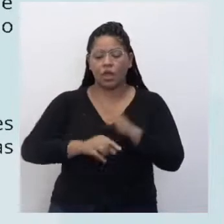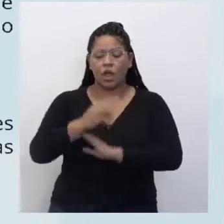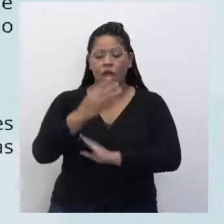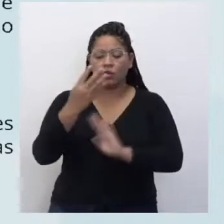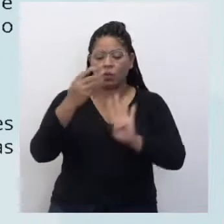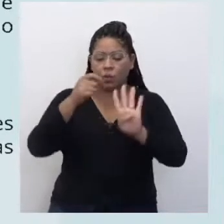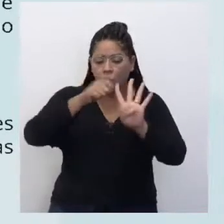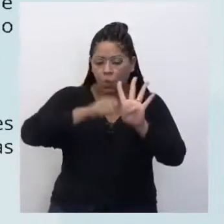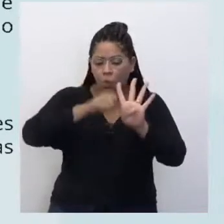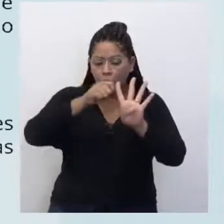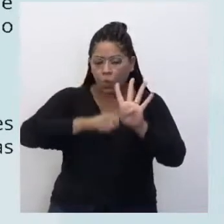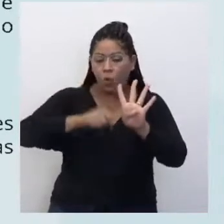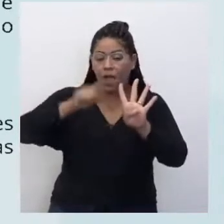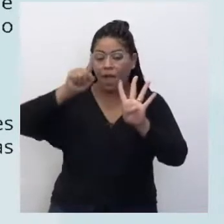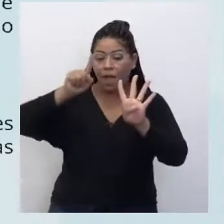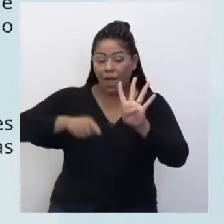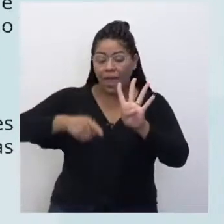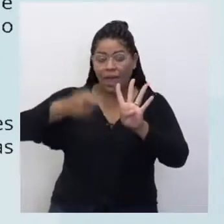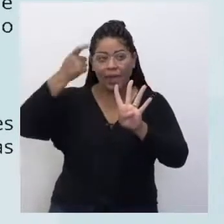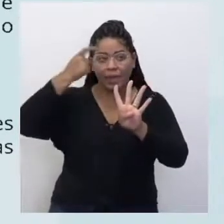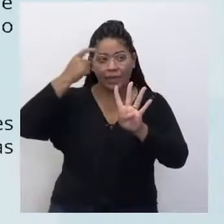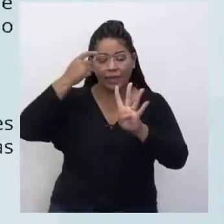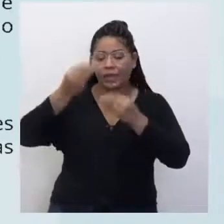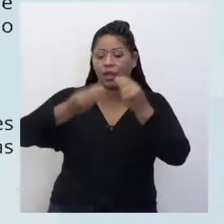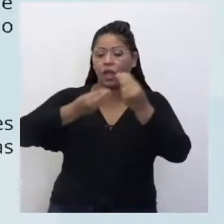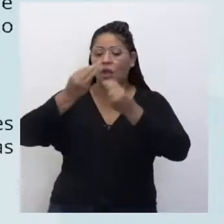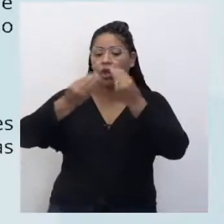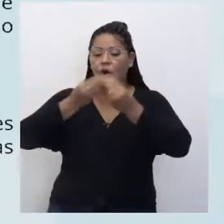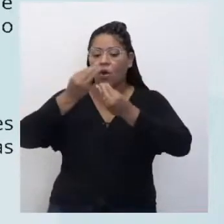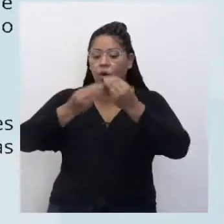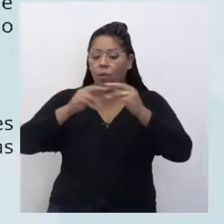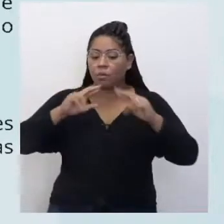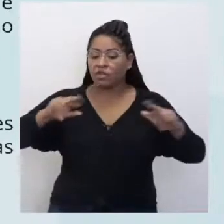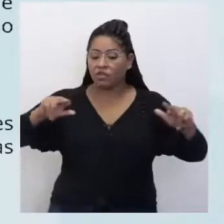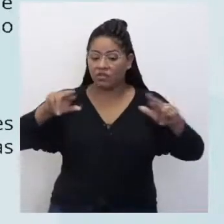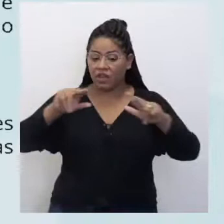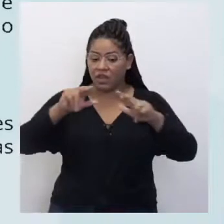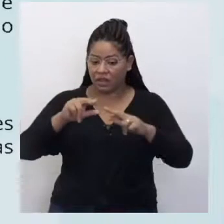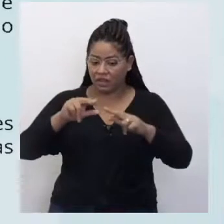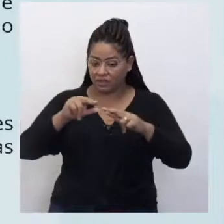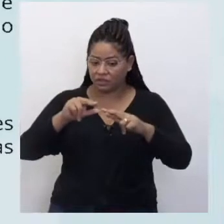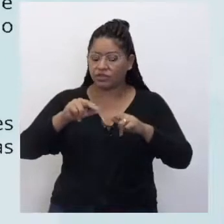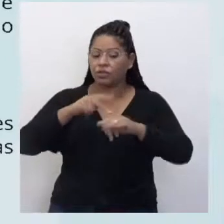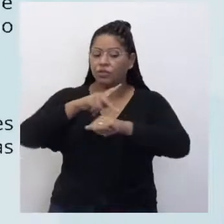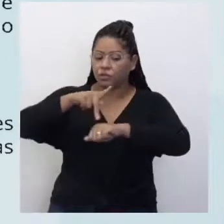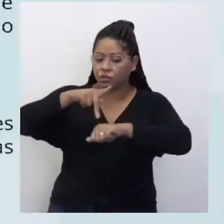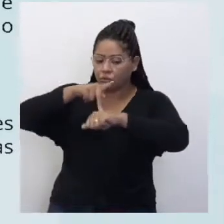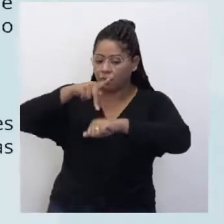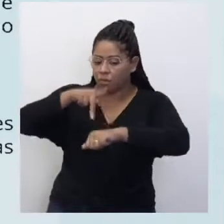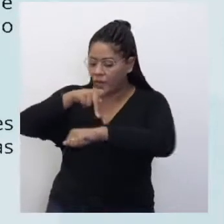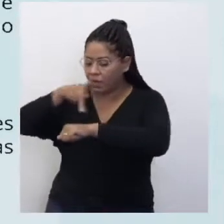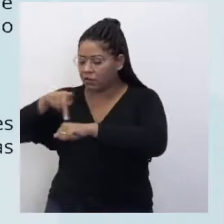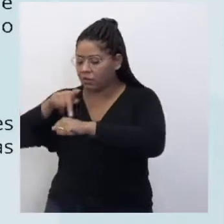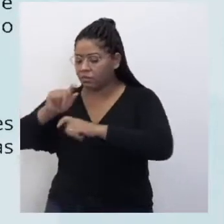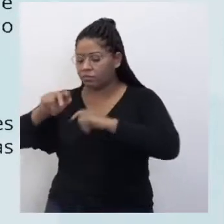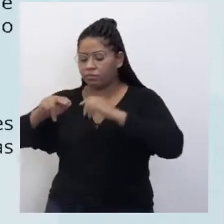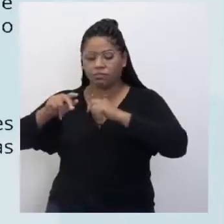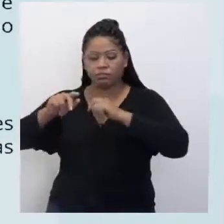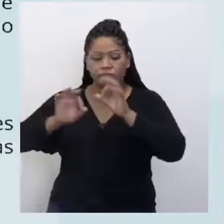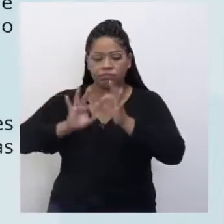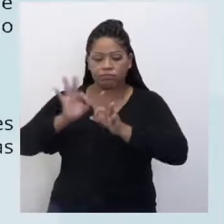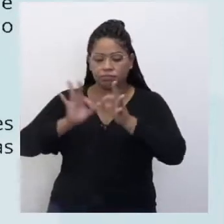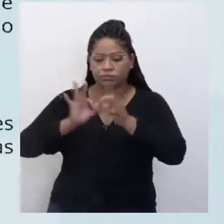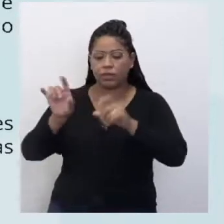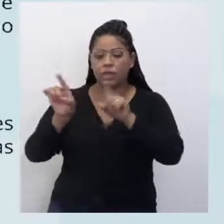é compreender a gênese e a transformação das diferentes organizações territoriais e os múltiplos fatores que